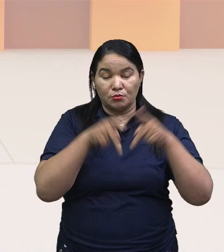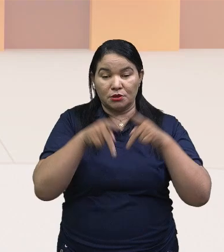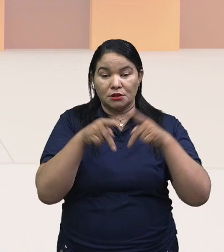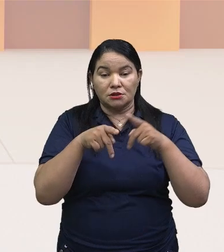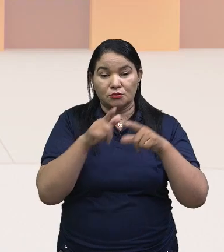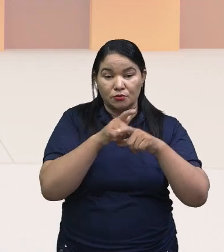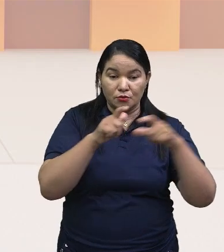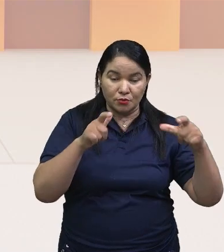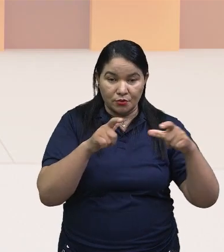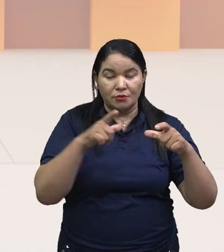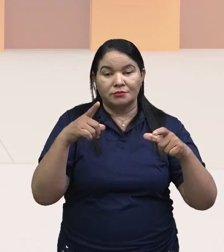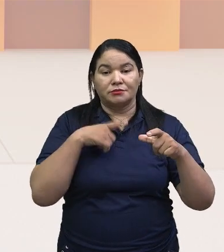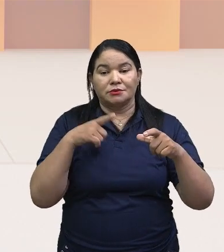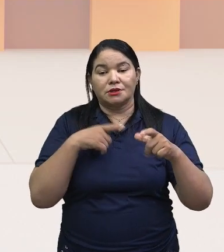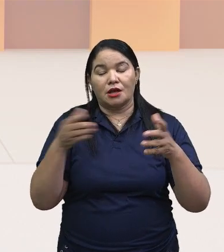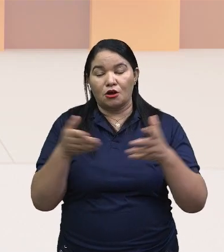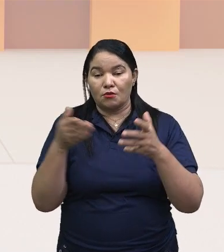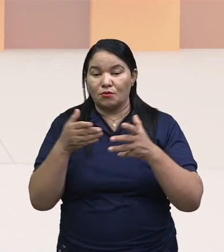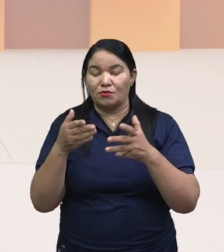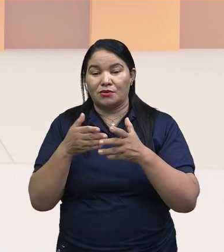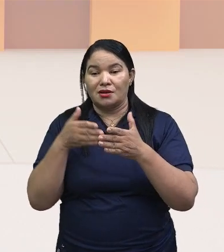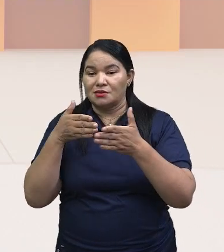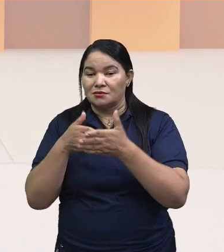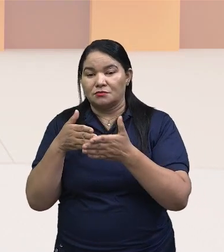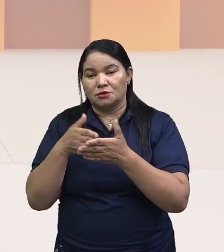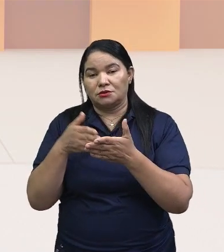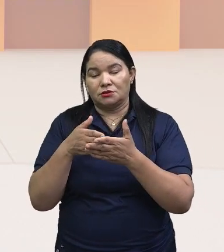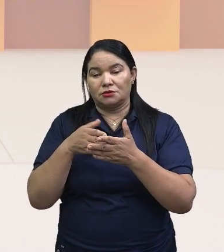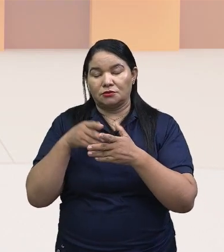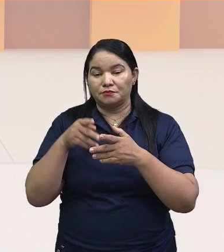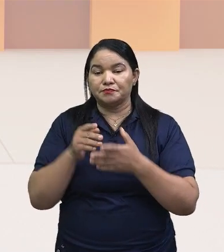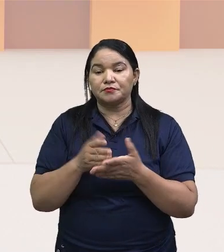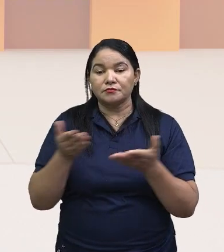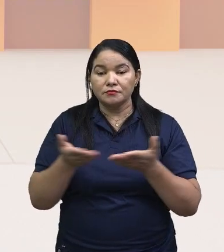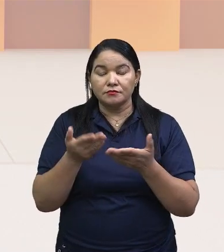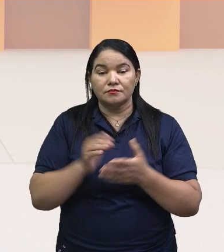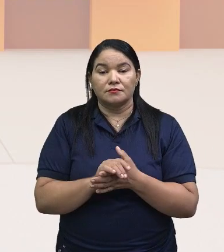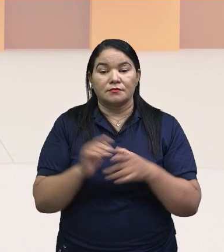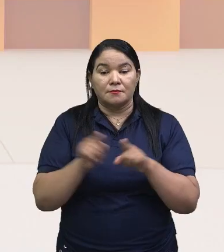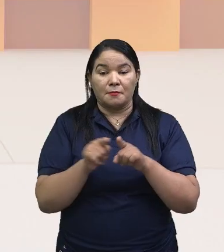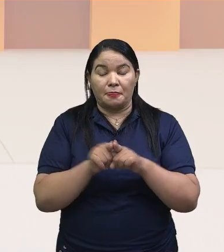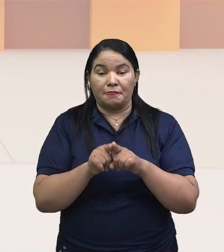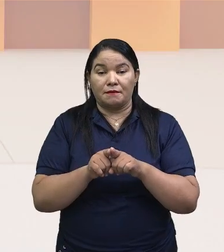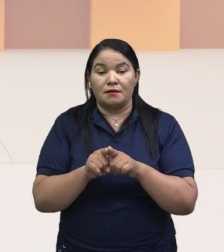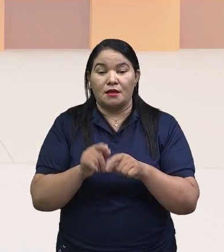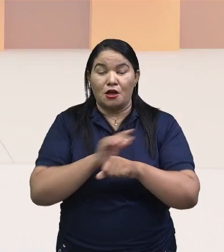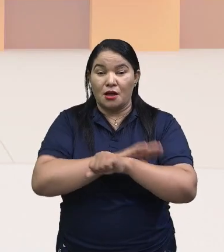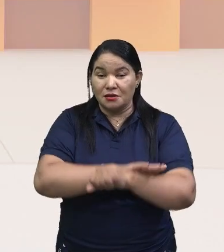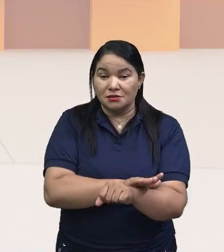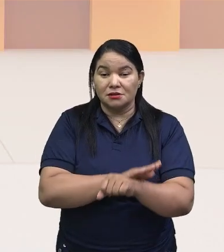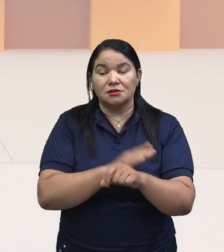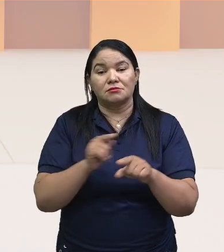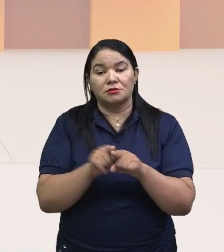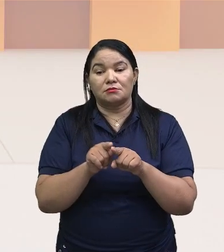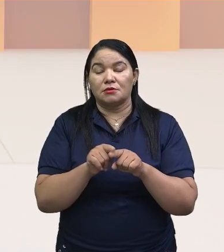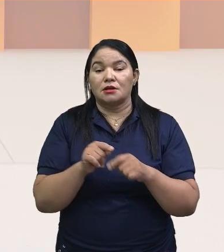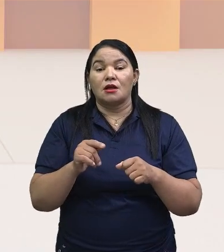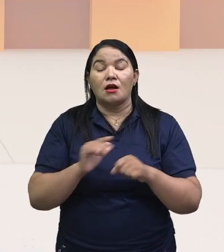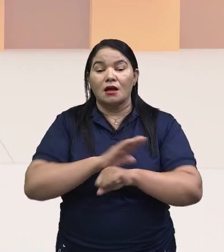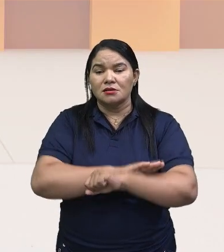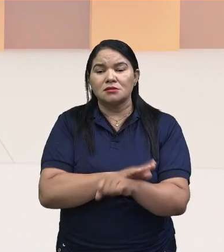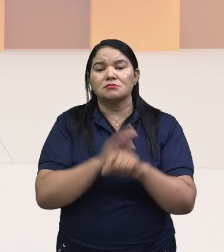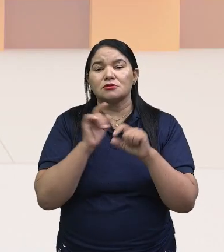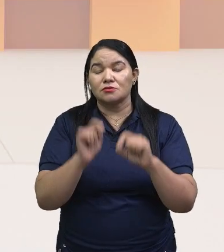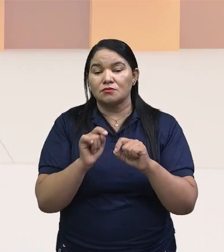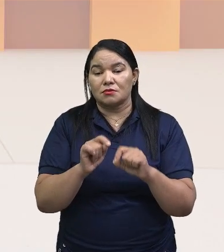brasileira recebiam. E a conscientização sobre o racismo estrutural, o que é o racismo estrutural?